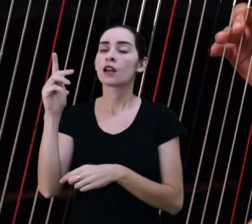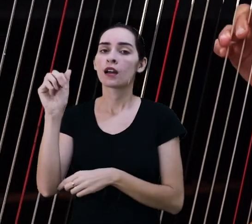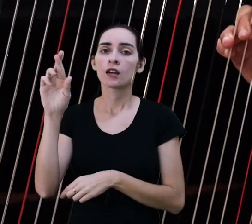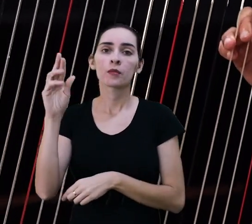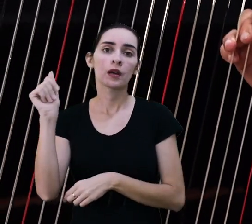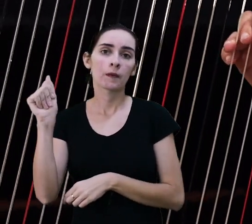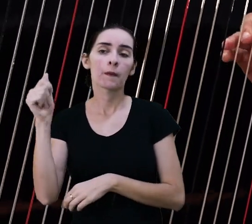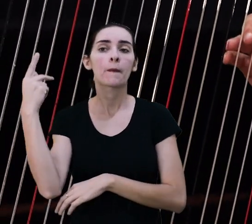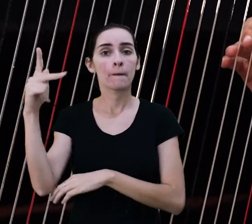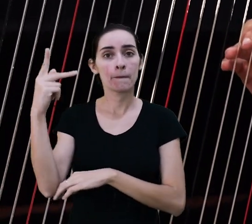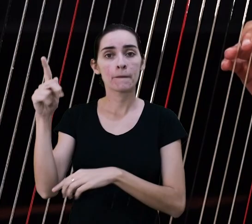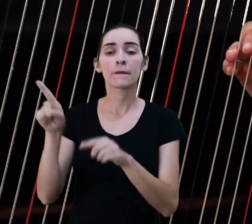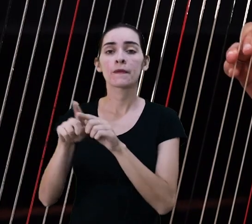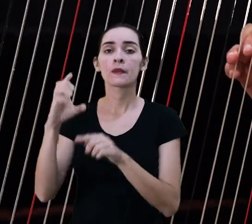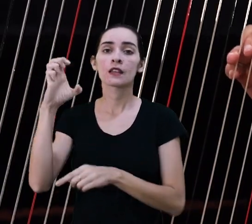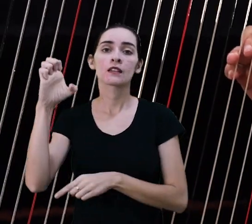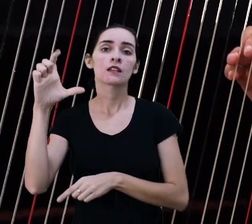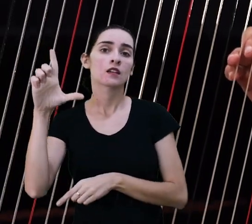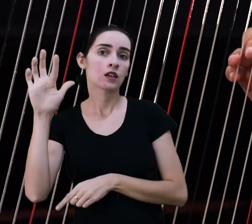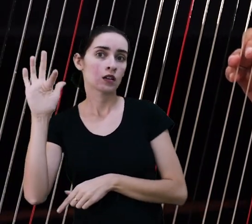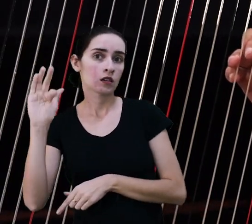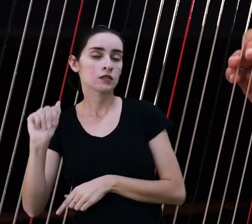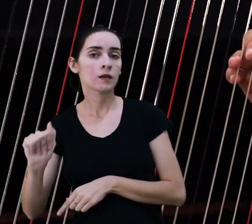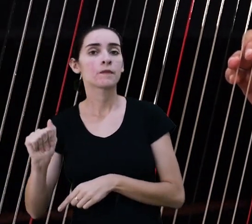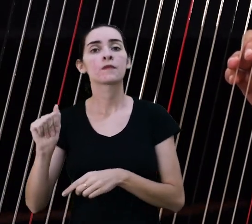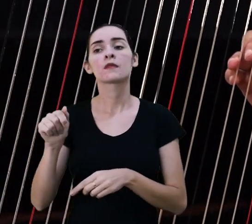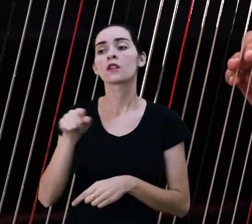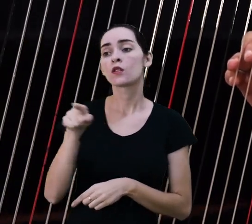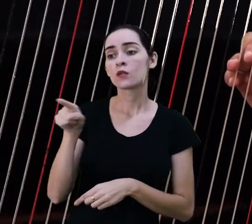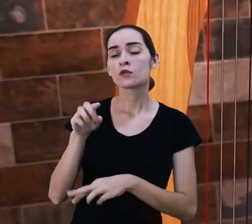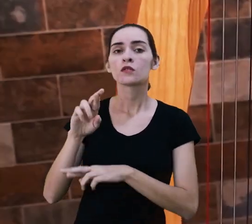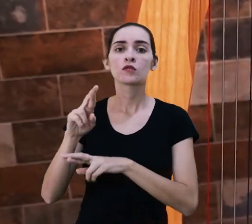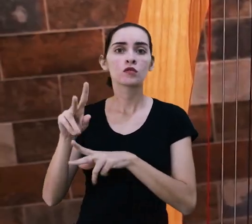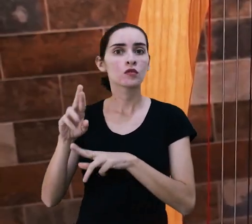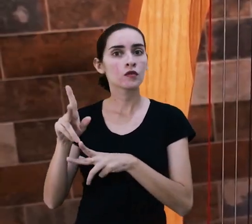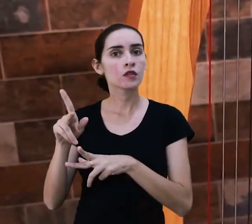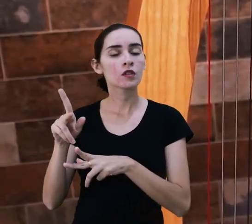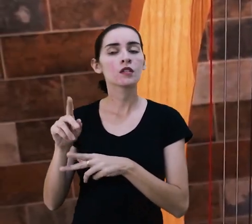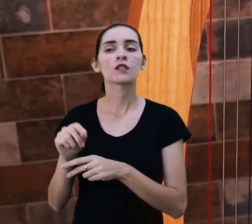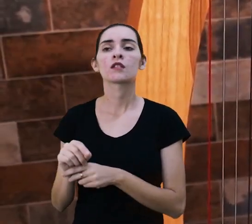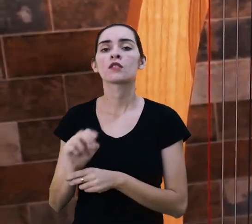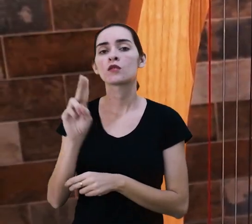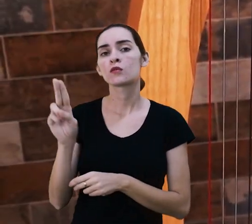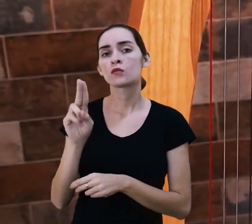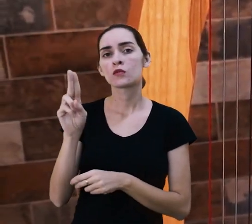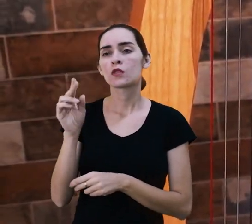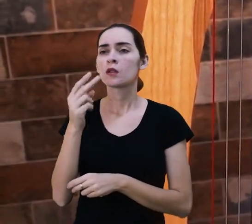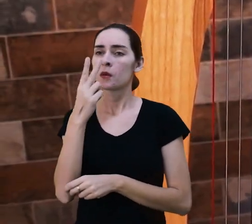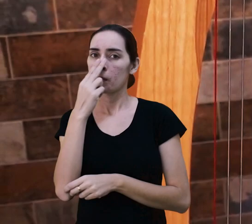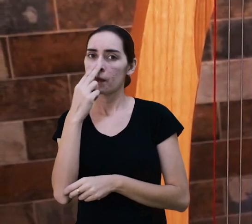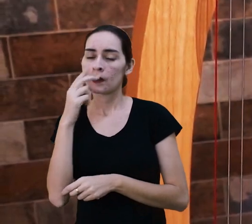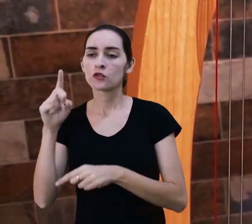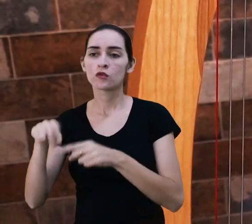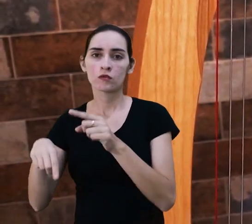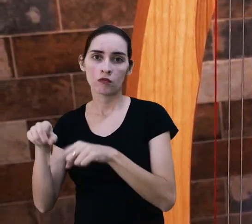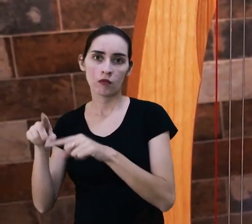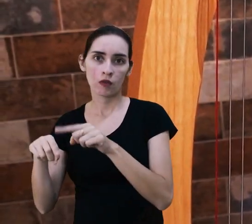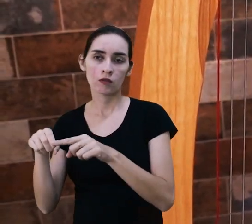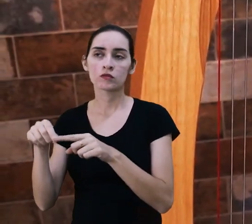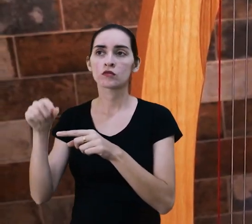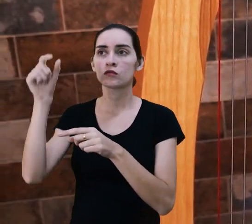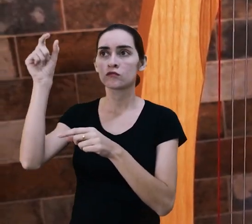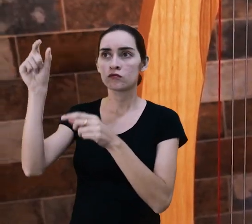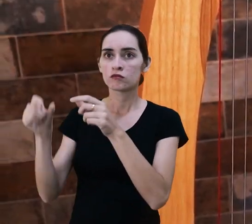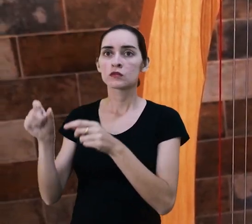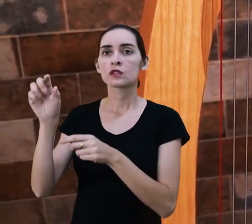e a harpa celta. A harpa celta e paraguaia, o mecanismo de mudança de nota é feito por umas, tipo umas cravelhas, umas tarraxas, que